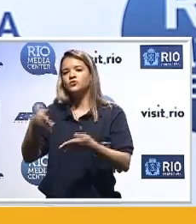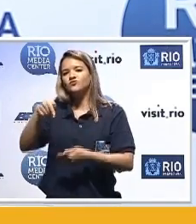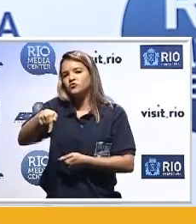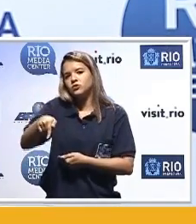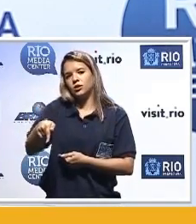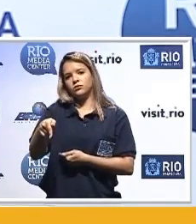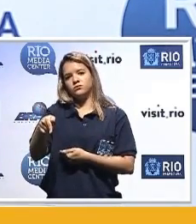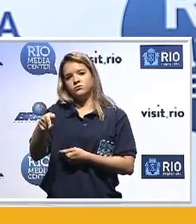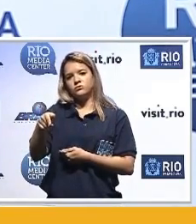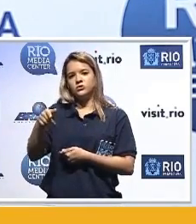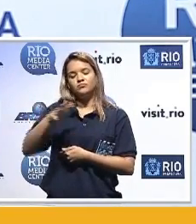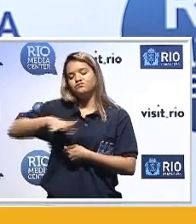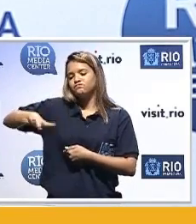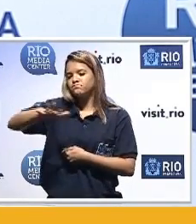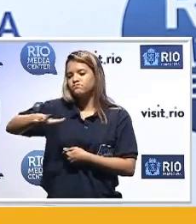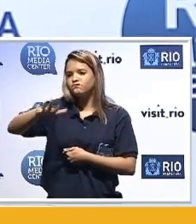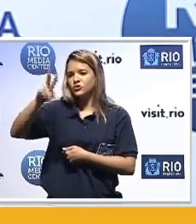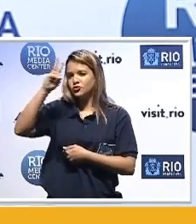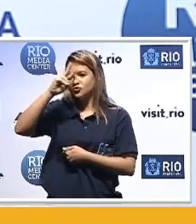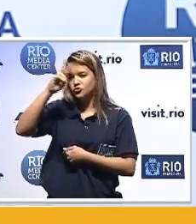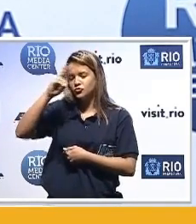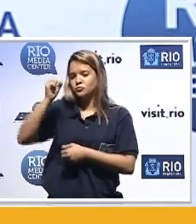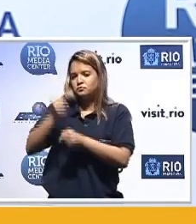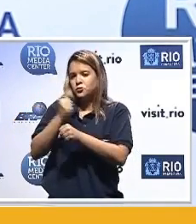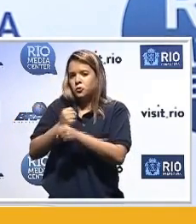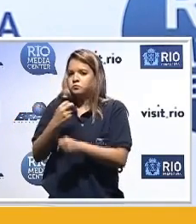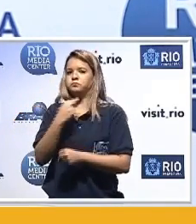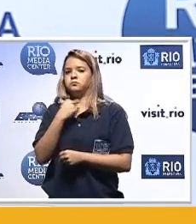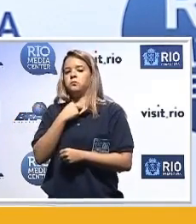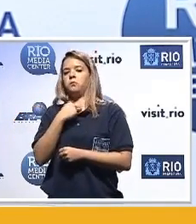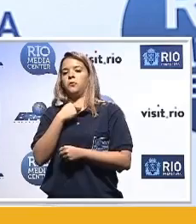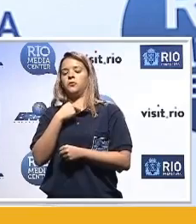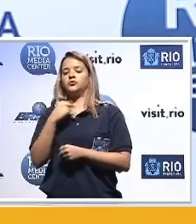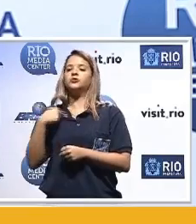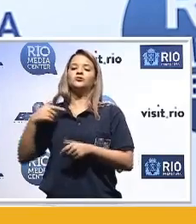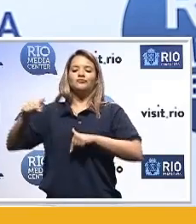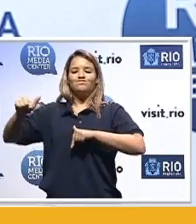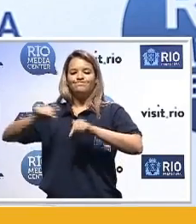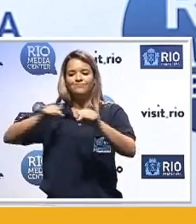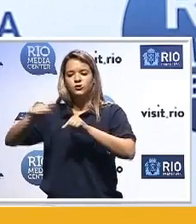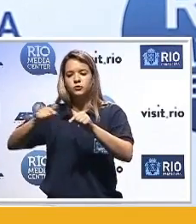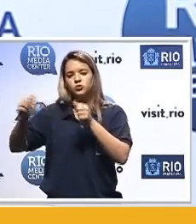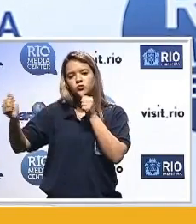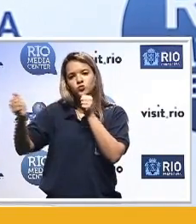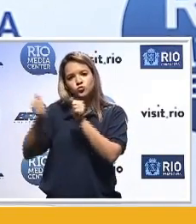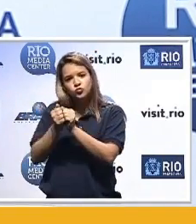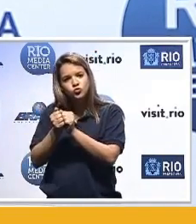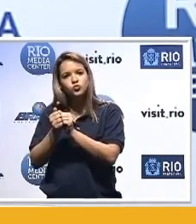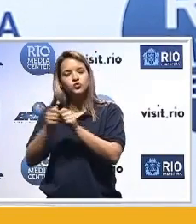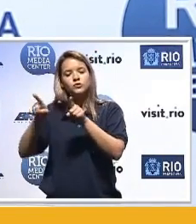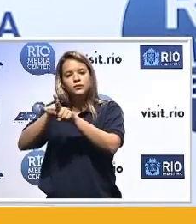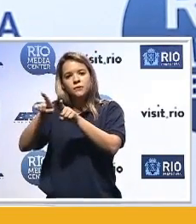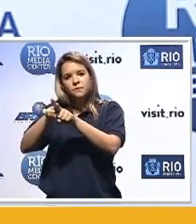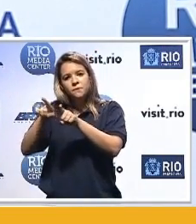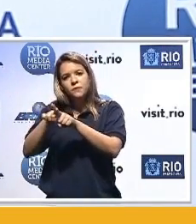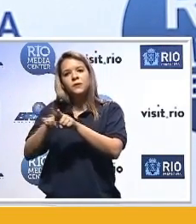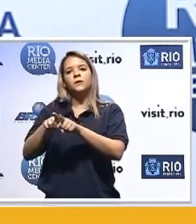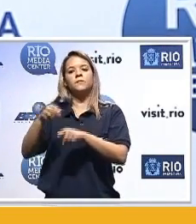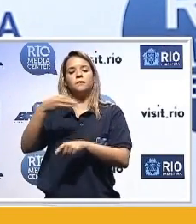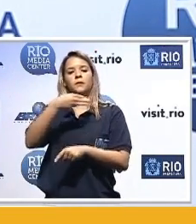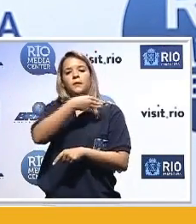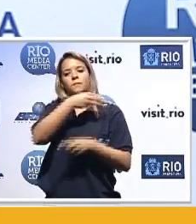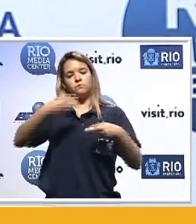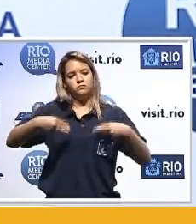tombadas, a gente vem trabalhando junto ao Ministério do Meio Ambiente, e o